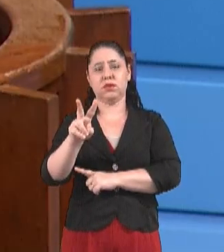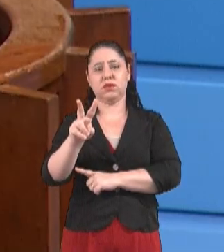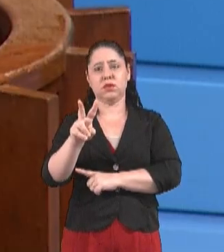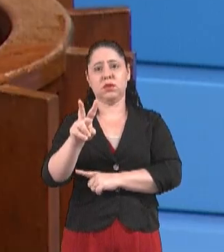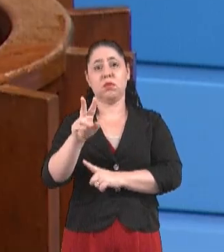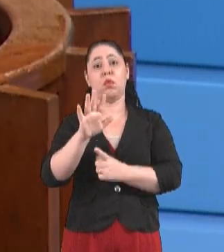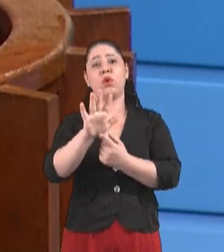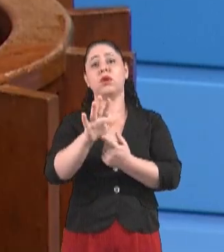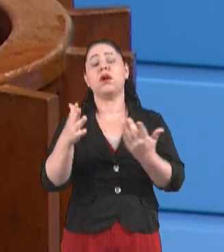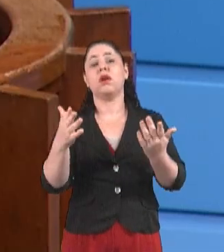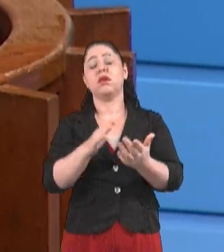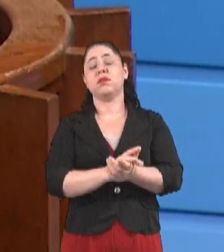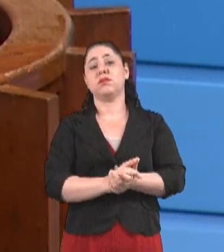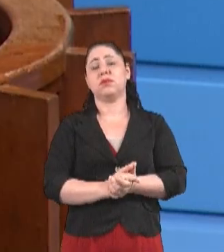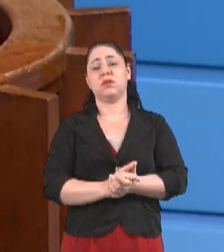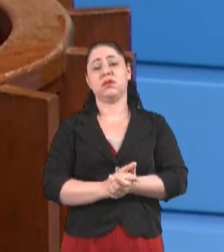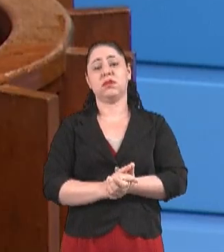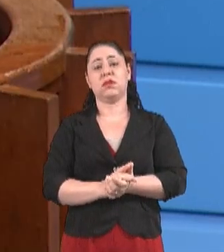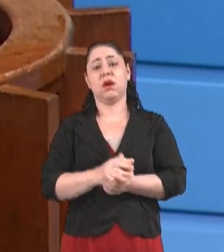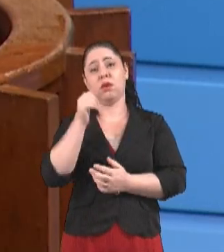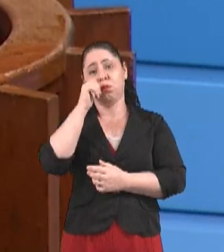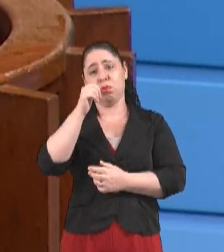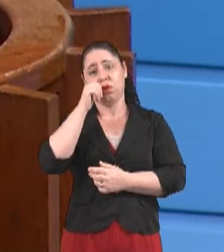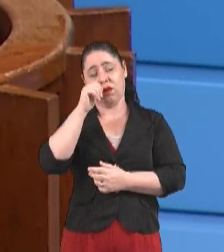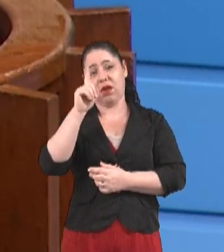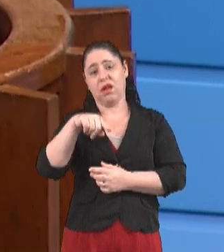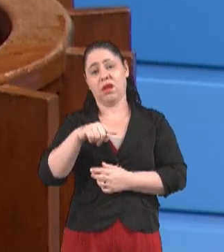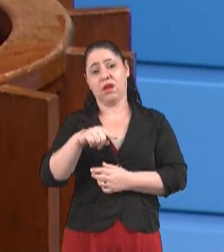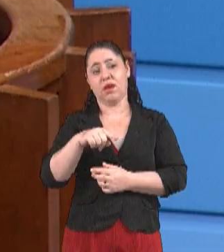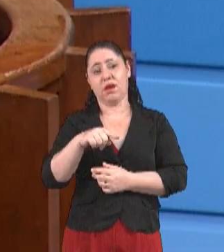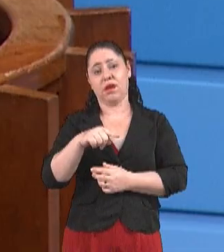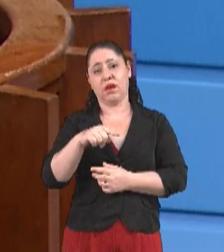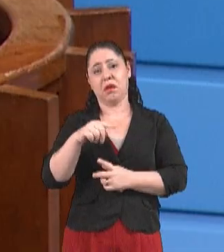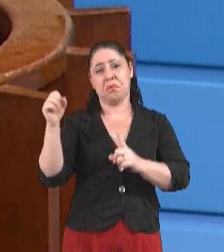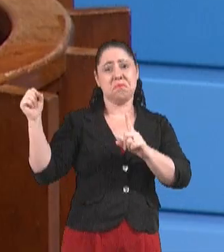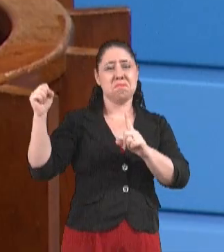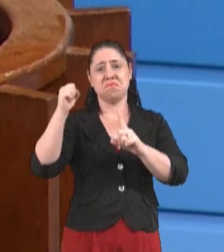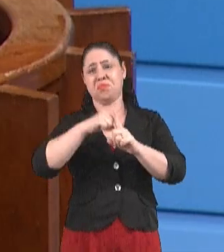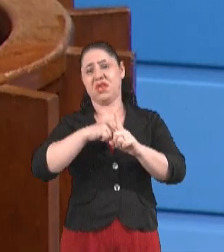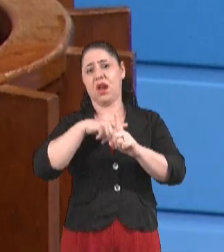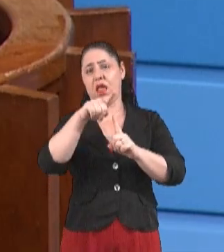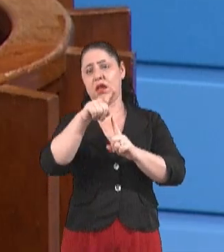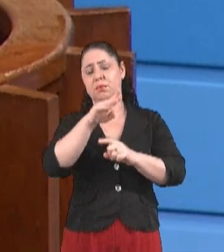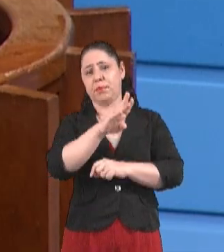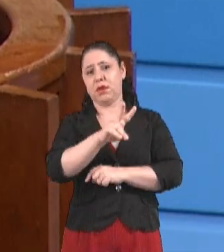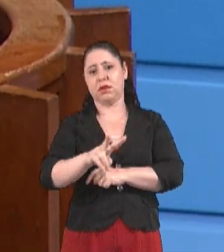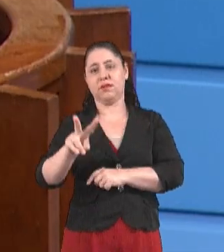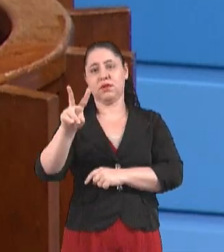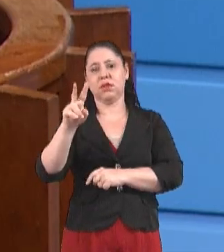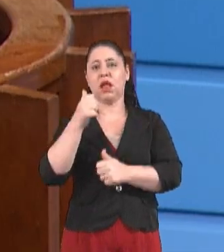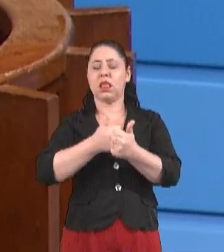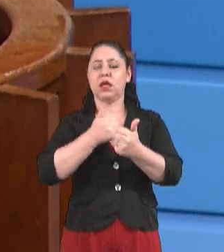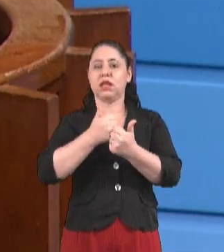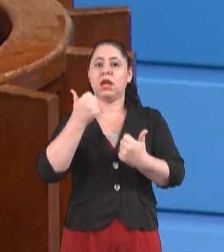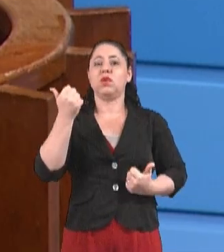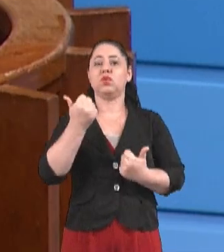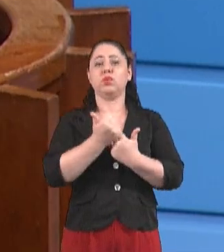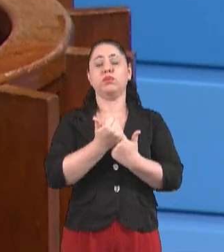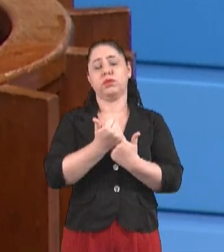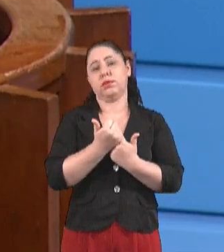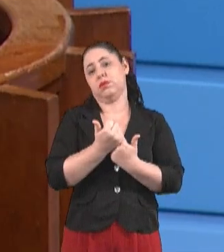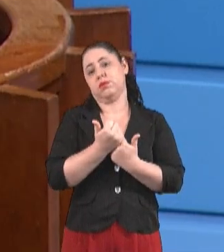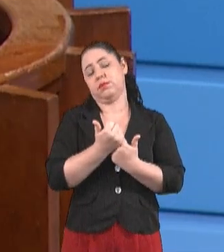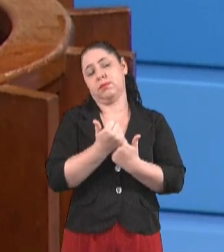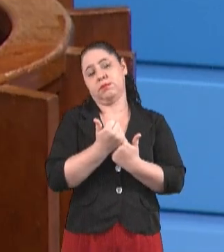veio à tona, né, um caso de uma conselheira que foi, inclusive, agredida, de tentar dar um suporte